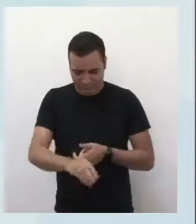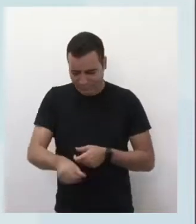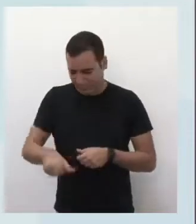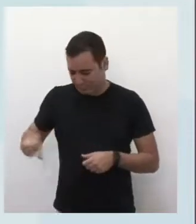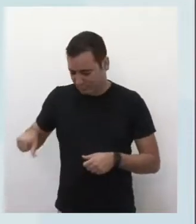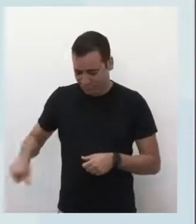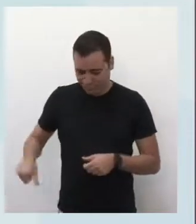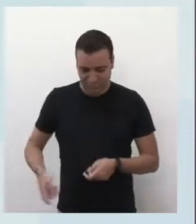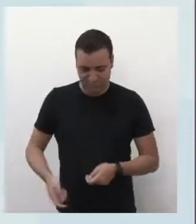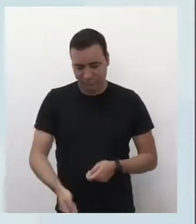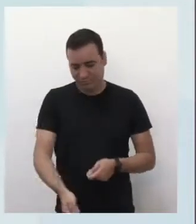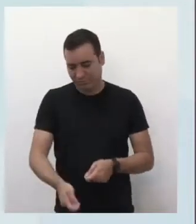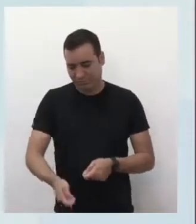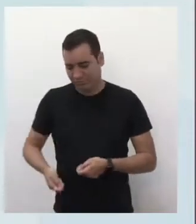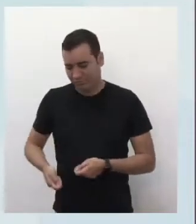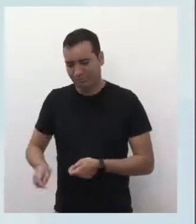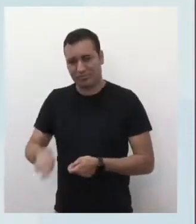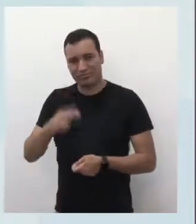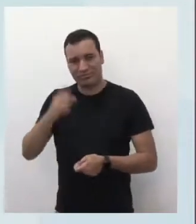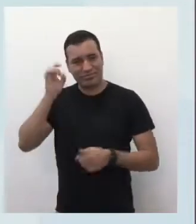hora só, 1 hora